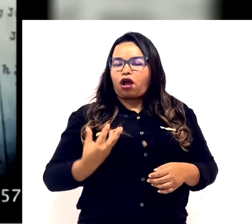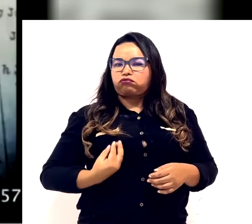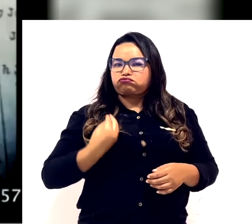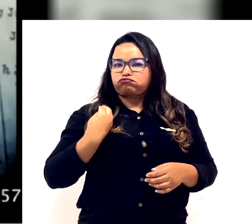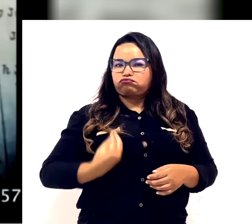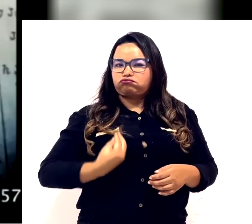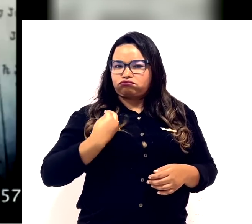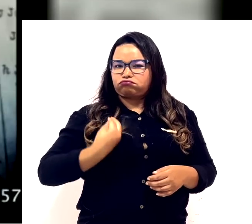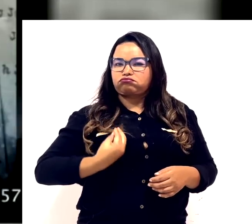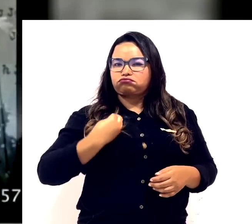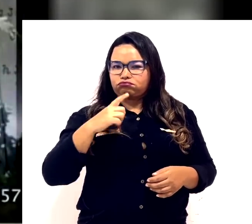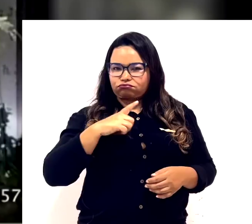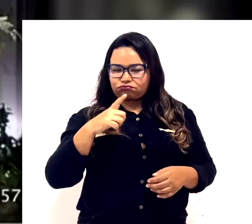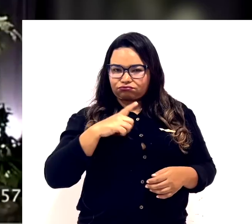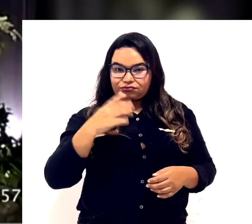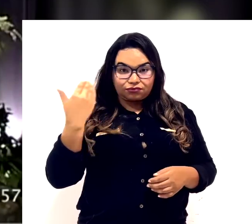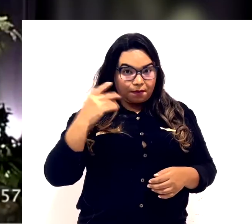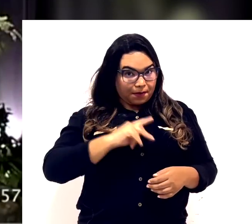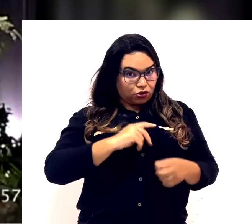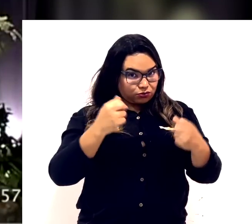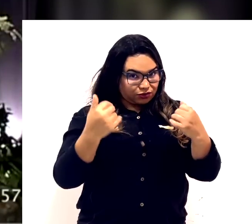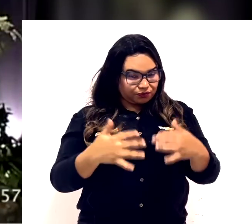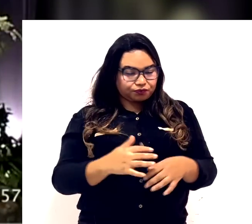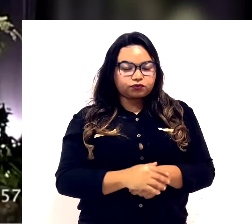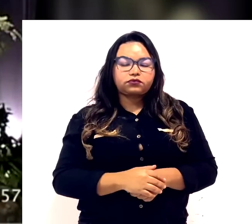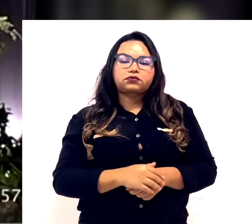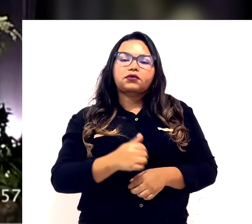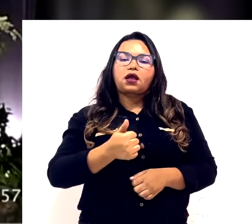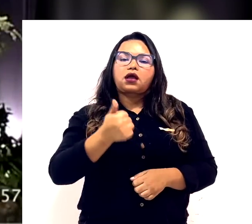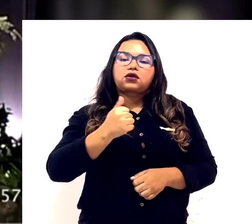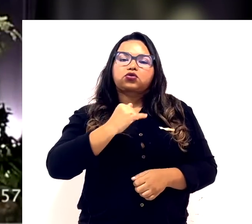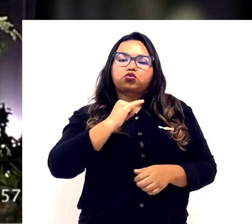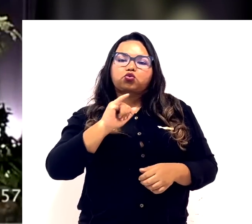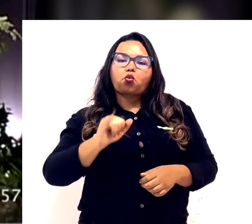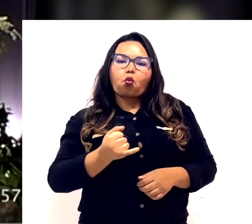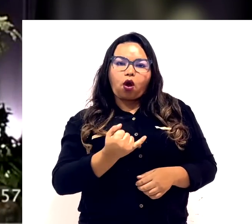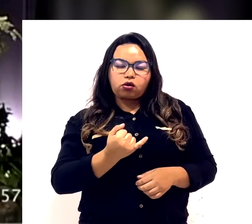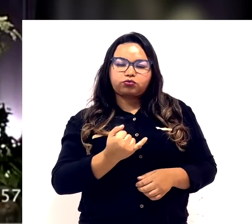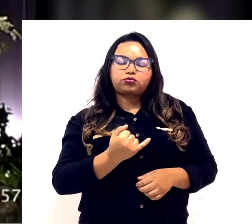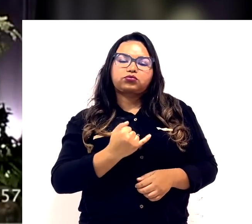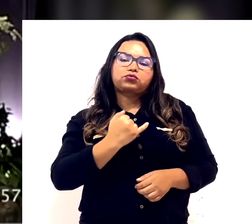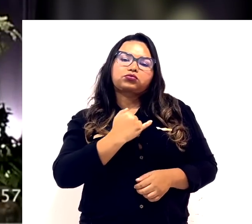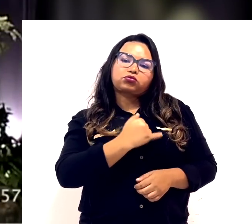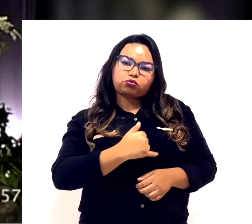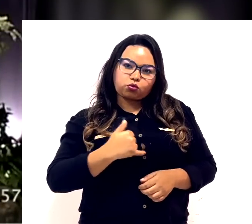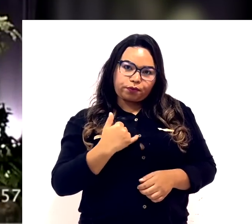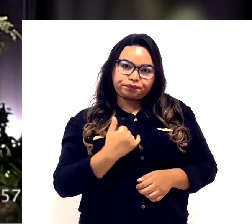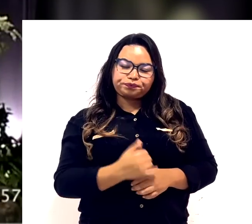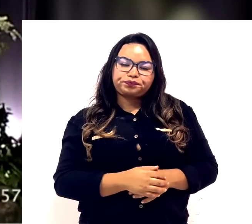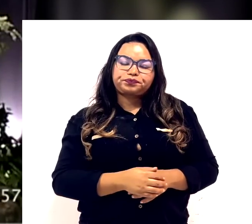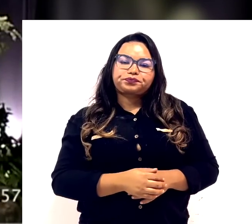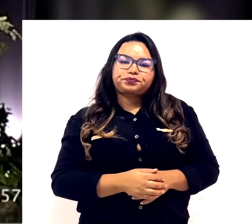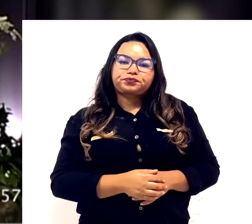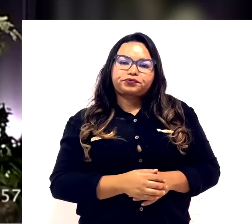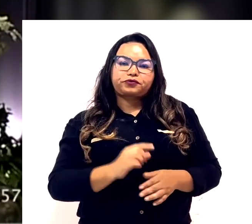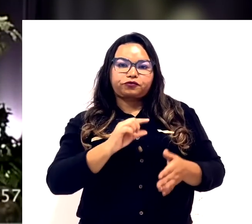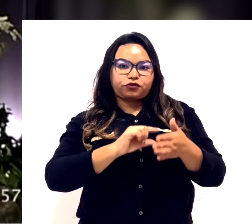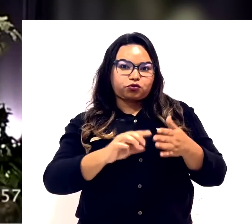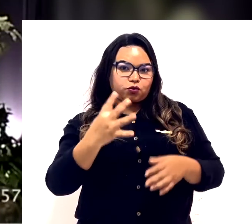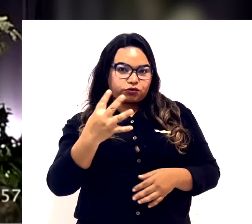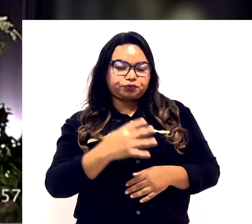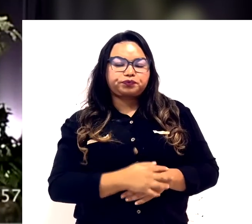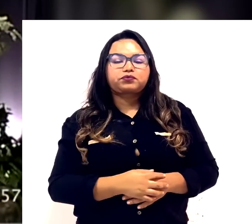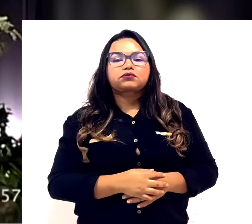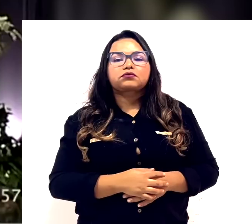1 de João, verso 3 do capítulo 4. Portanto, agora vamos pensar nisso. Se o espírito do anticristo já estava no mundo no tempo